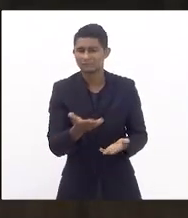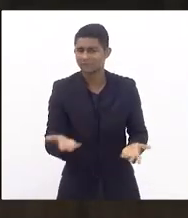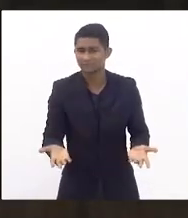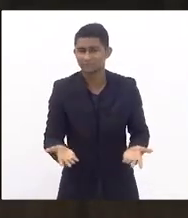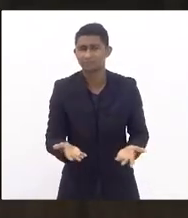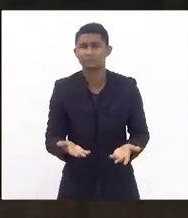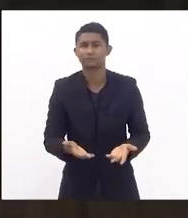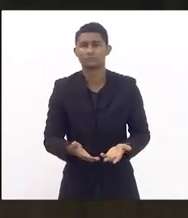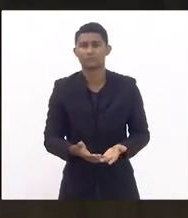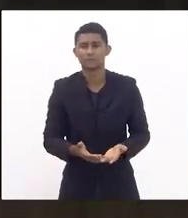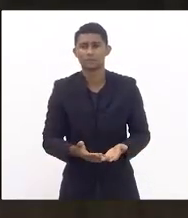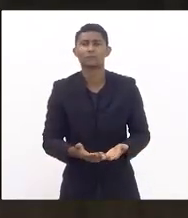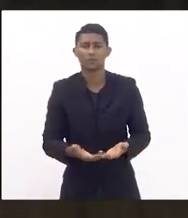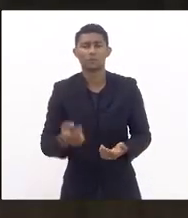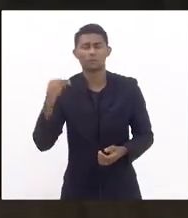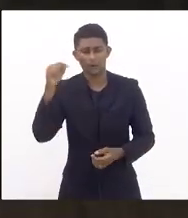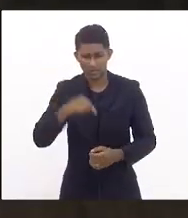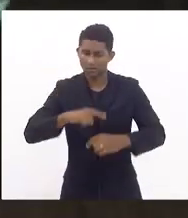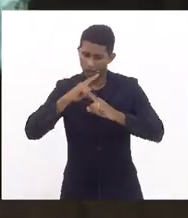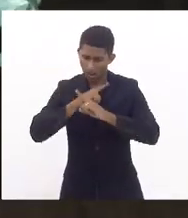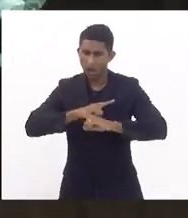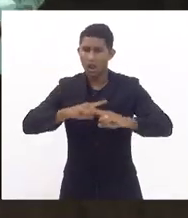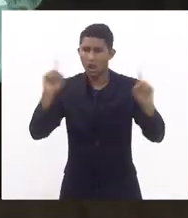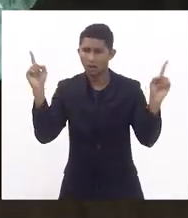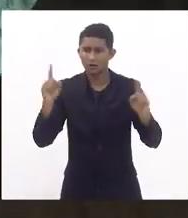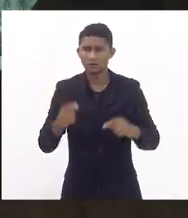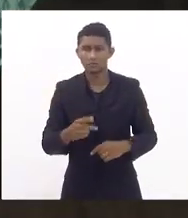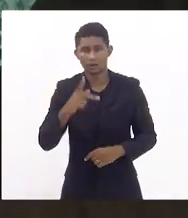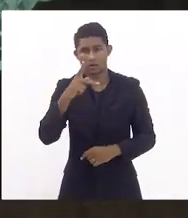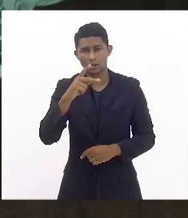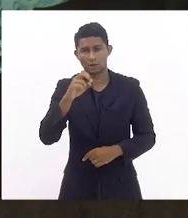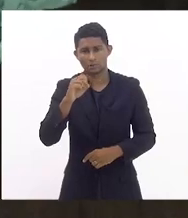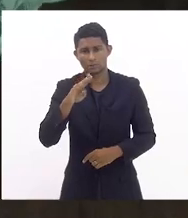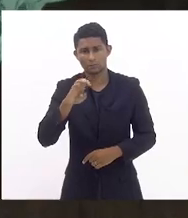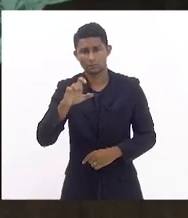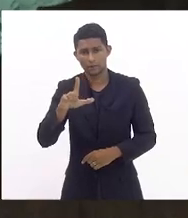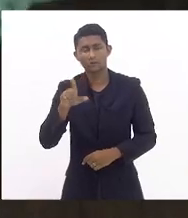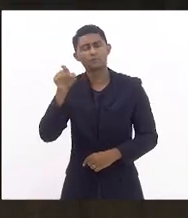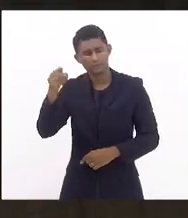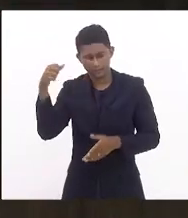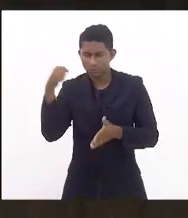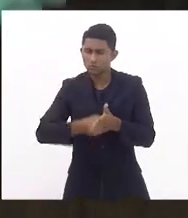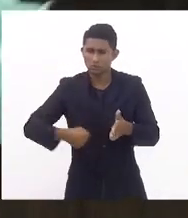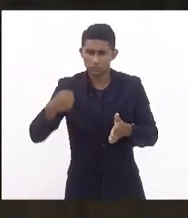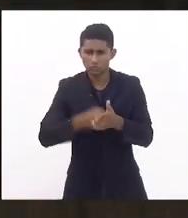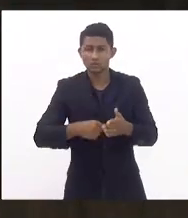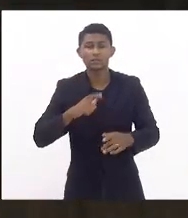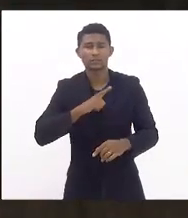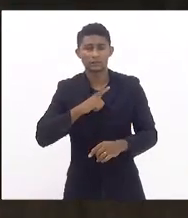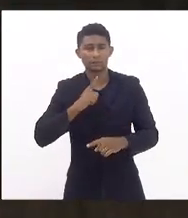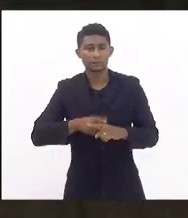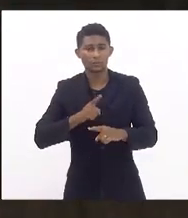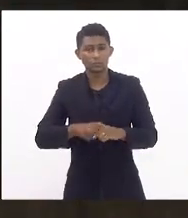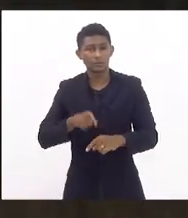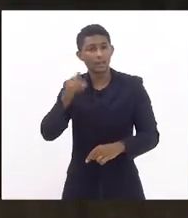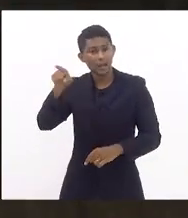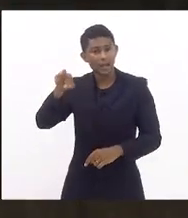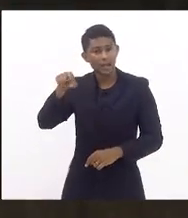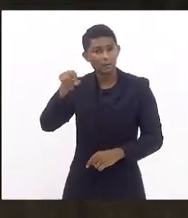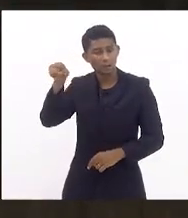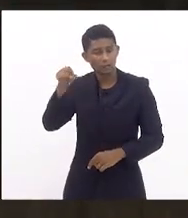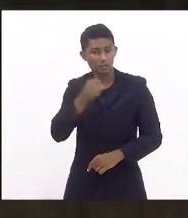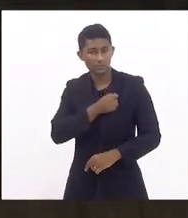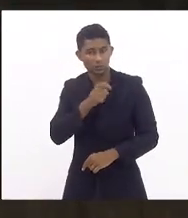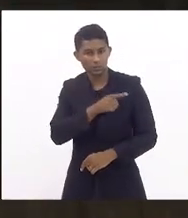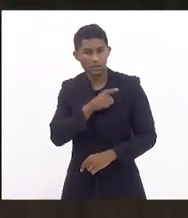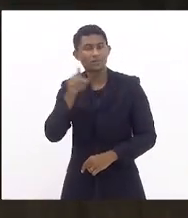queria deixar essa revolta. Está aqui o Paul Bell, que tem essa luta aqui também, porque é o irmão dele. Lá em São Gonçalo,